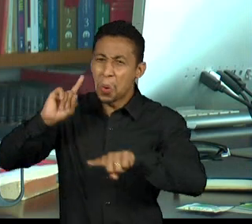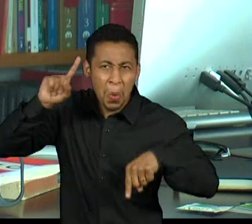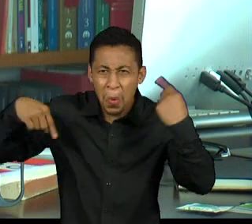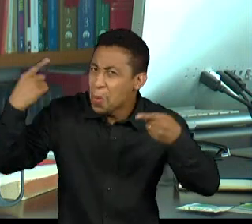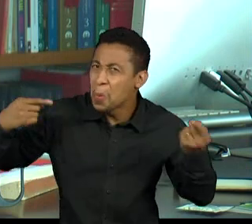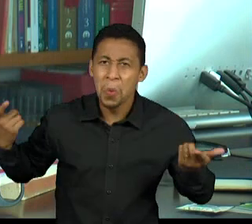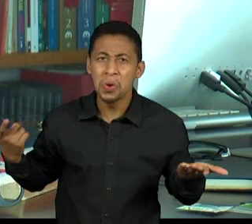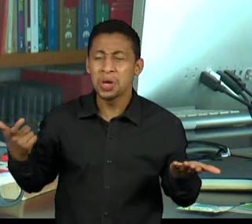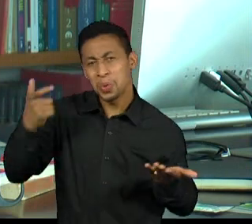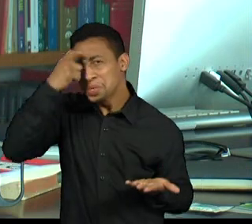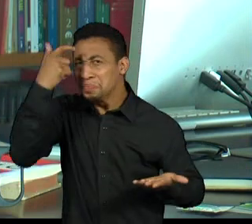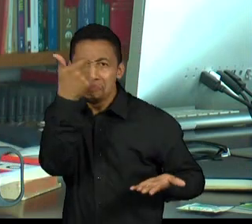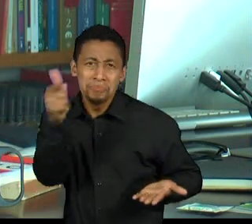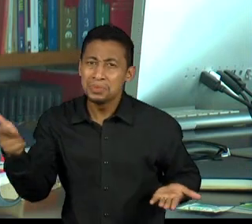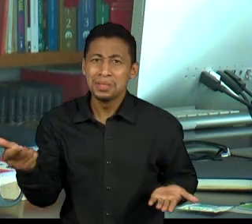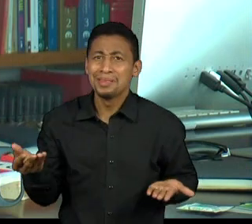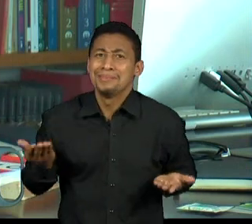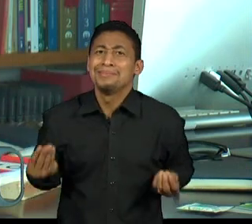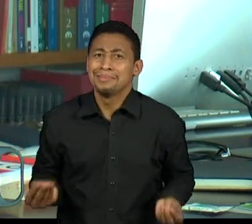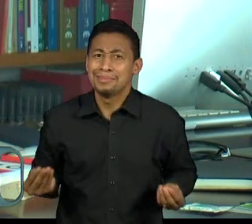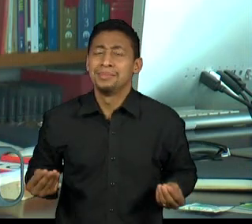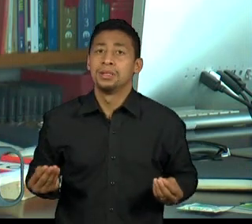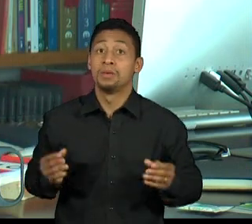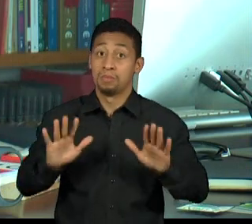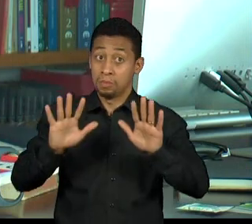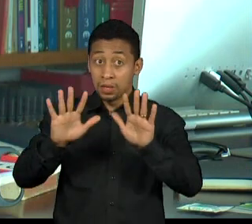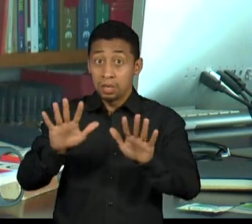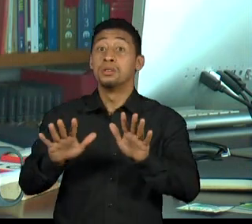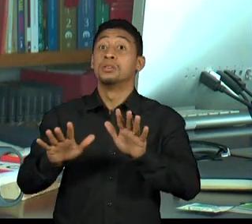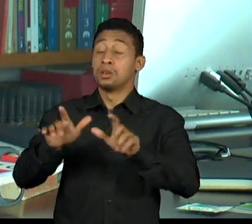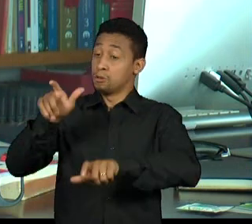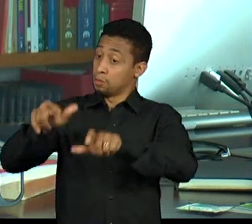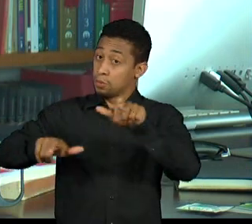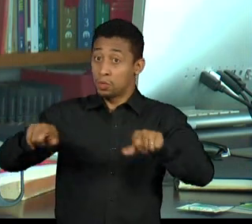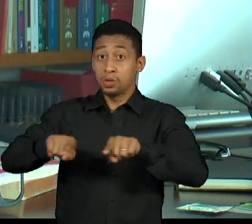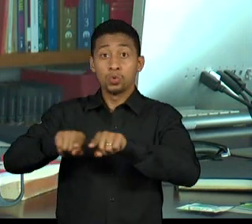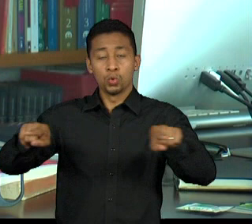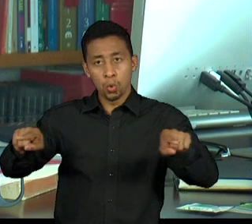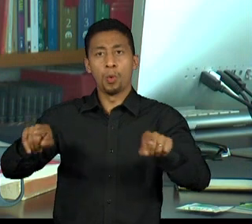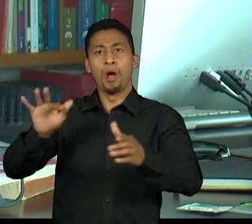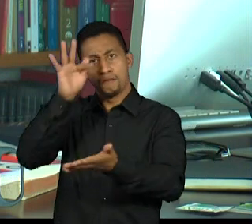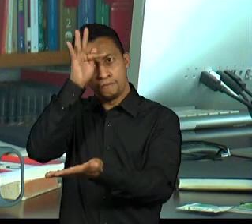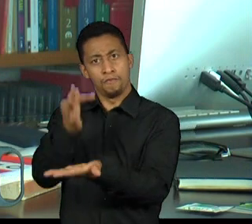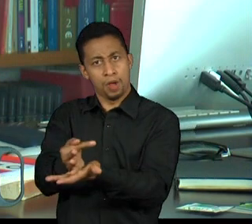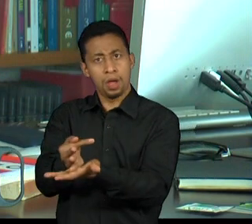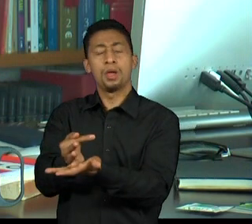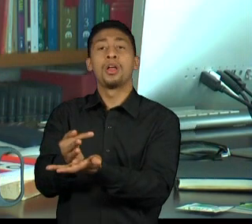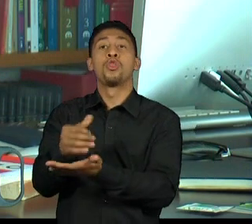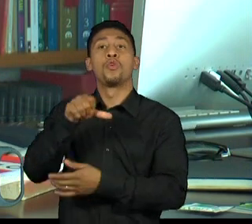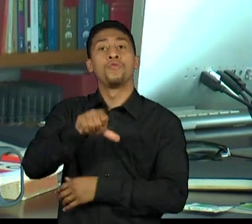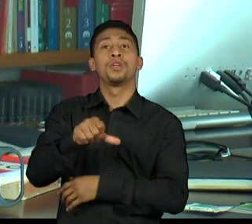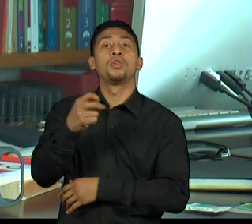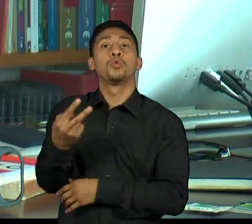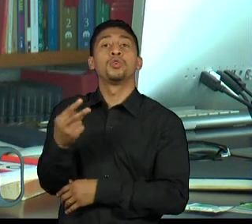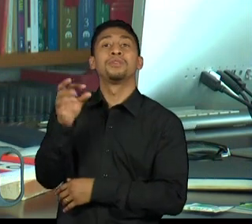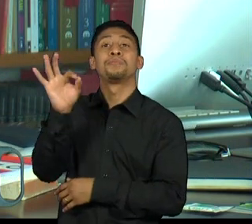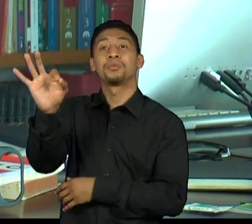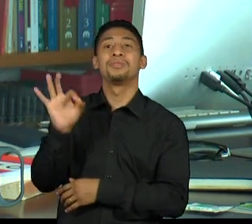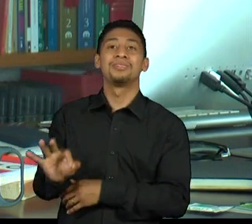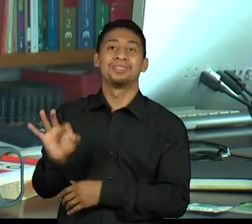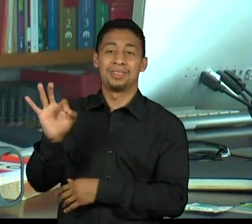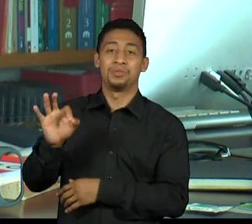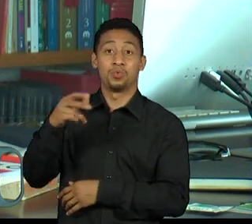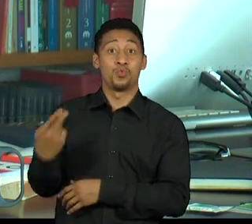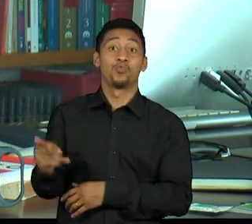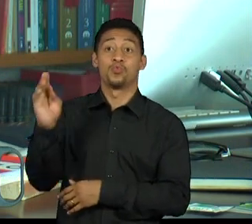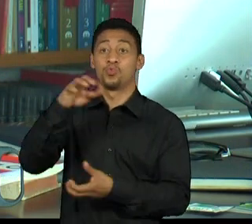gente religiosa. Quando as pessoas com algum tipo de fé representam 92% da população